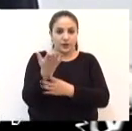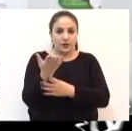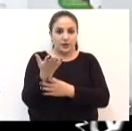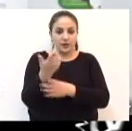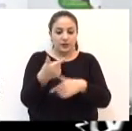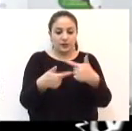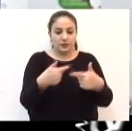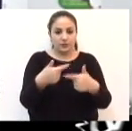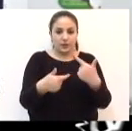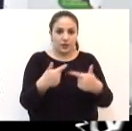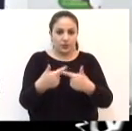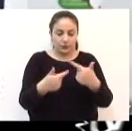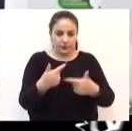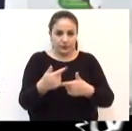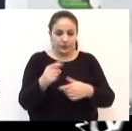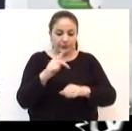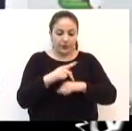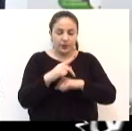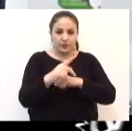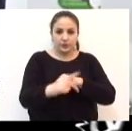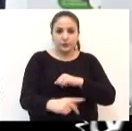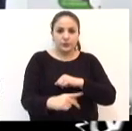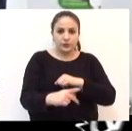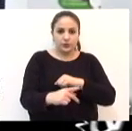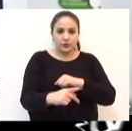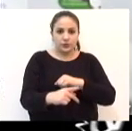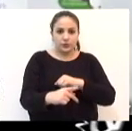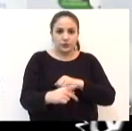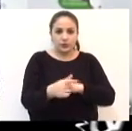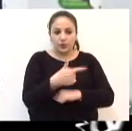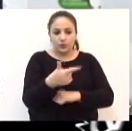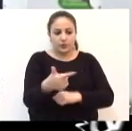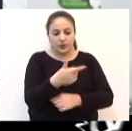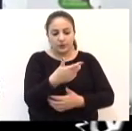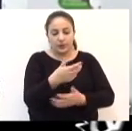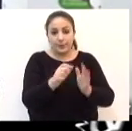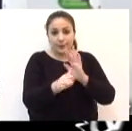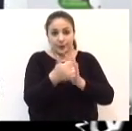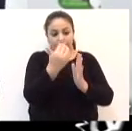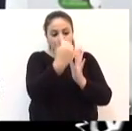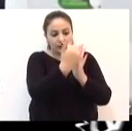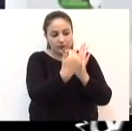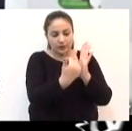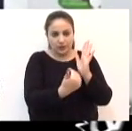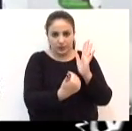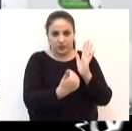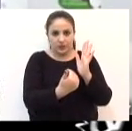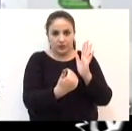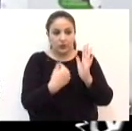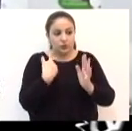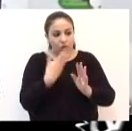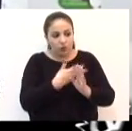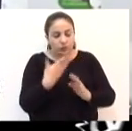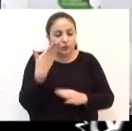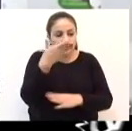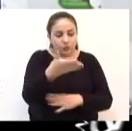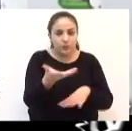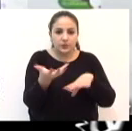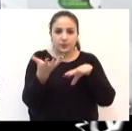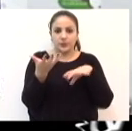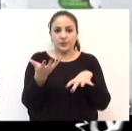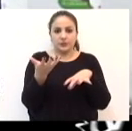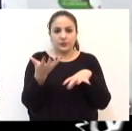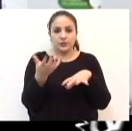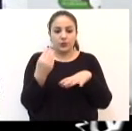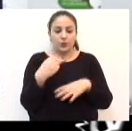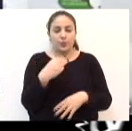renda. Quando o Passo Fundo ficou de fora da primeira relação desses 270, nós fomos a Brasília, o